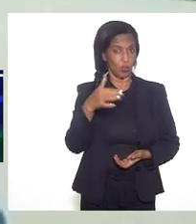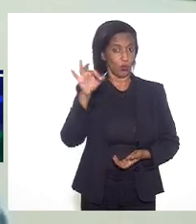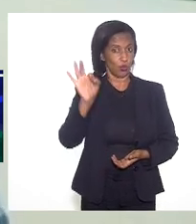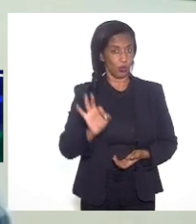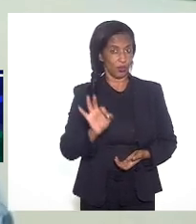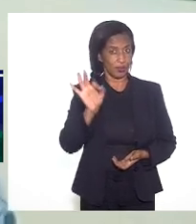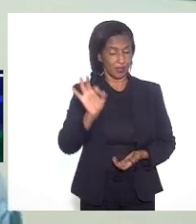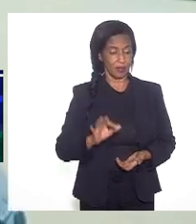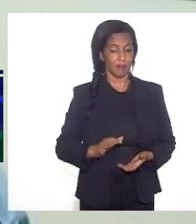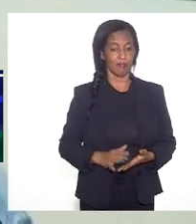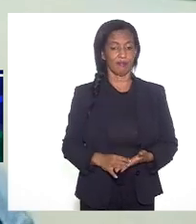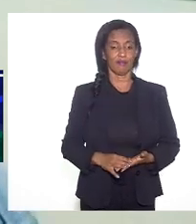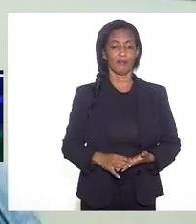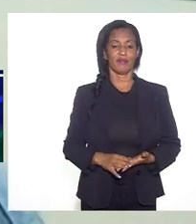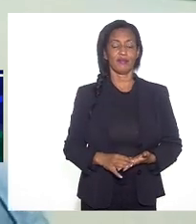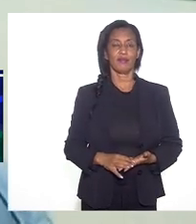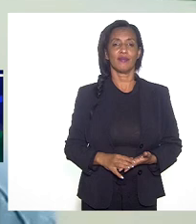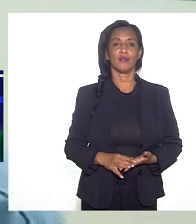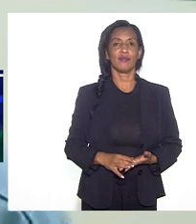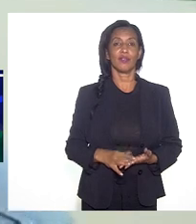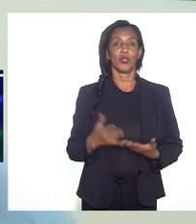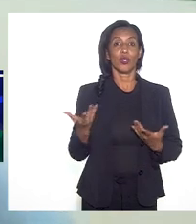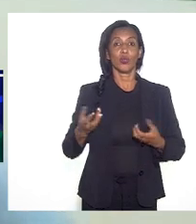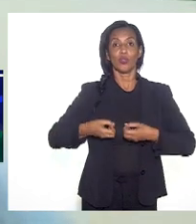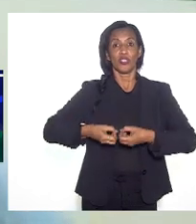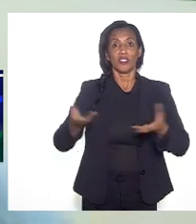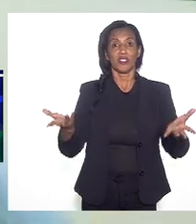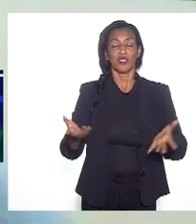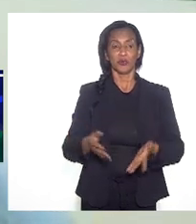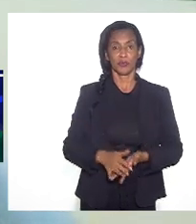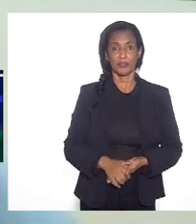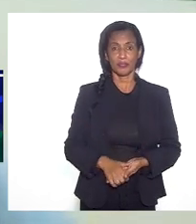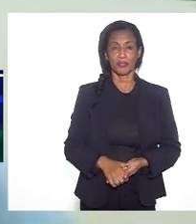82% daquilo que já se gastou.